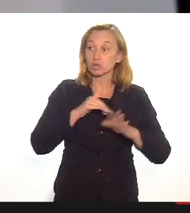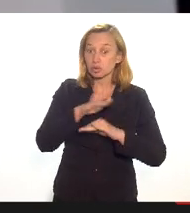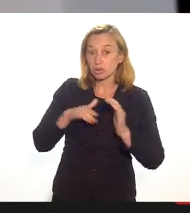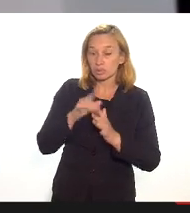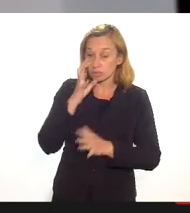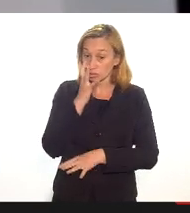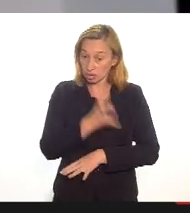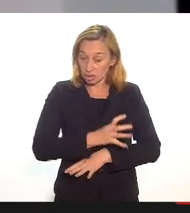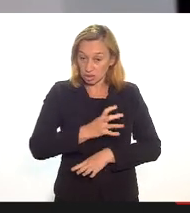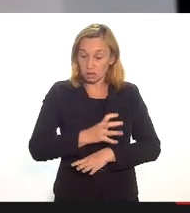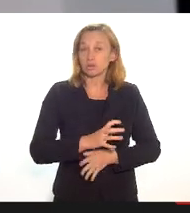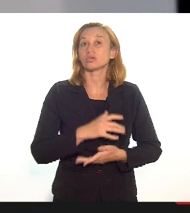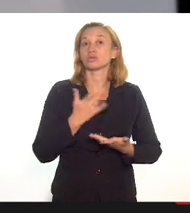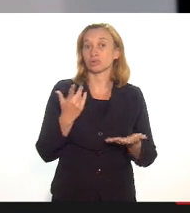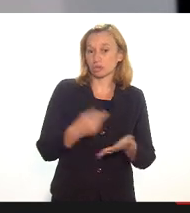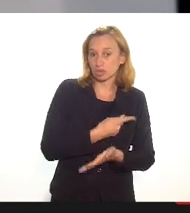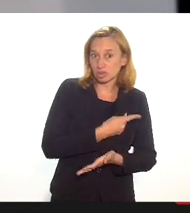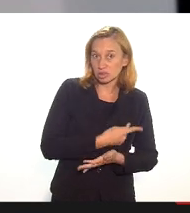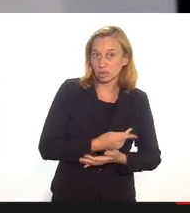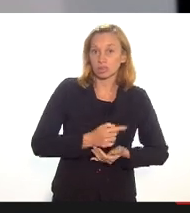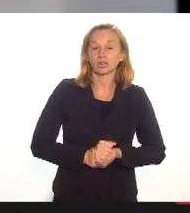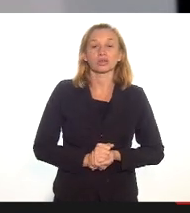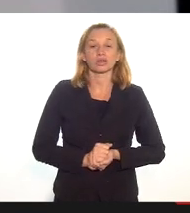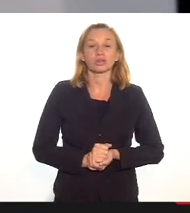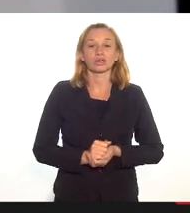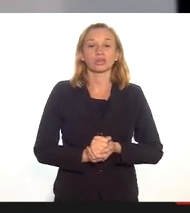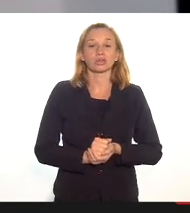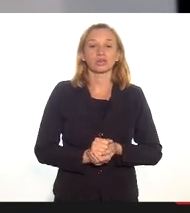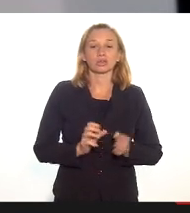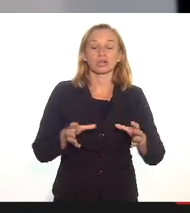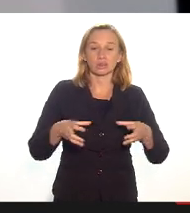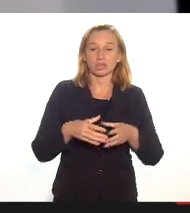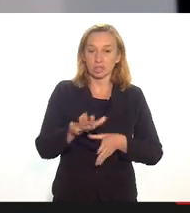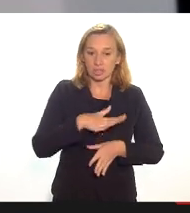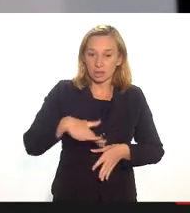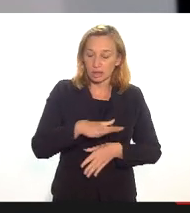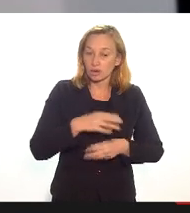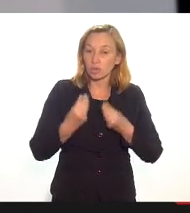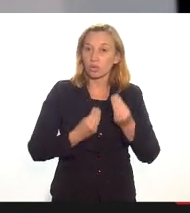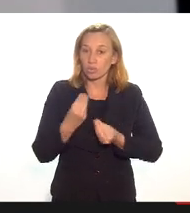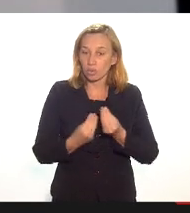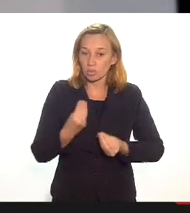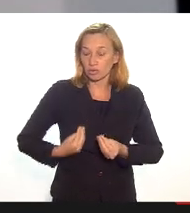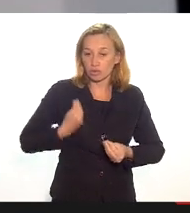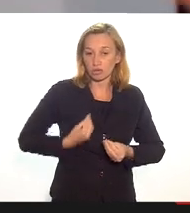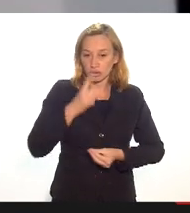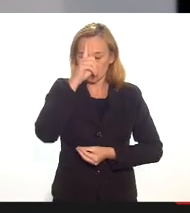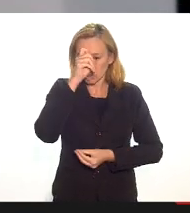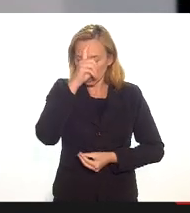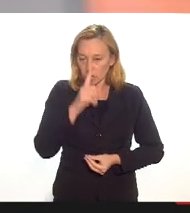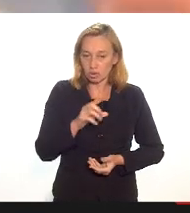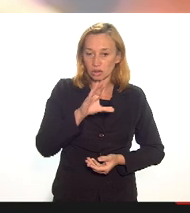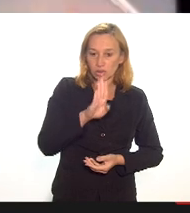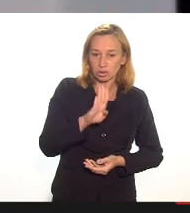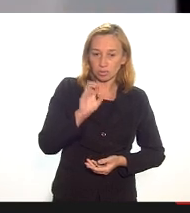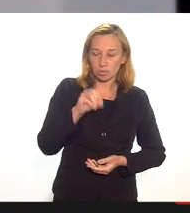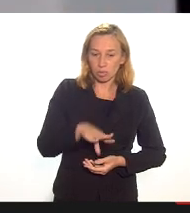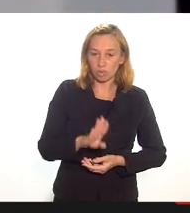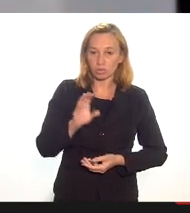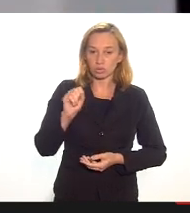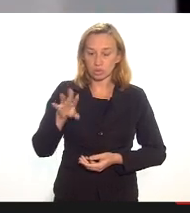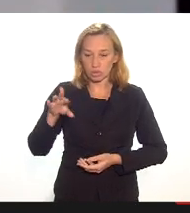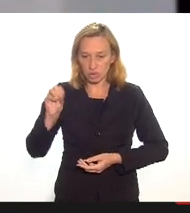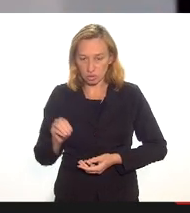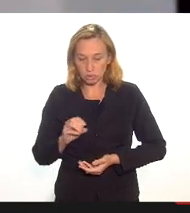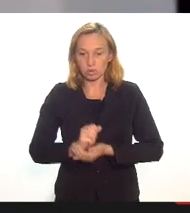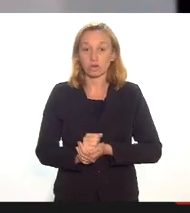denúncias sobre esses hospitais de campanha, e as unidades federais na situação em que estão. O Hospital de Bom Sucesso pega fogo, eu fui lá no dia do